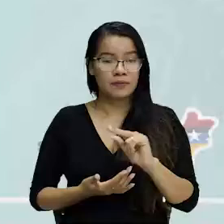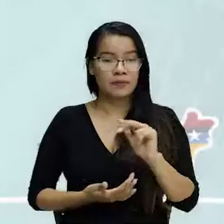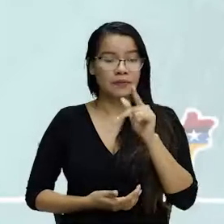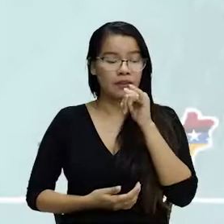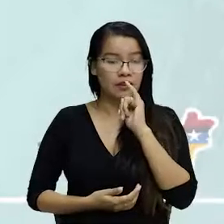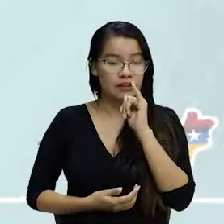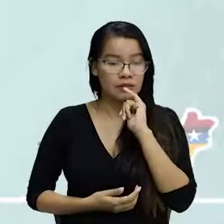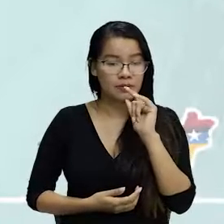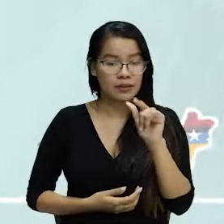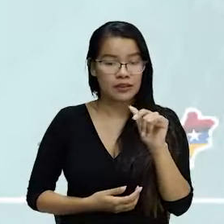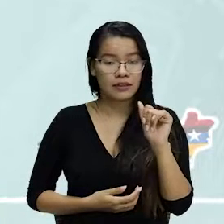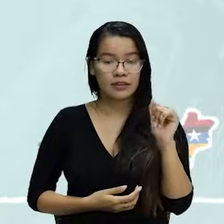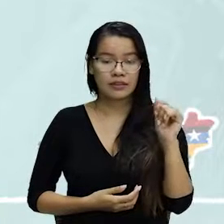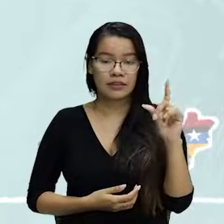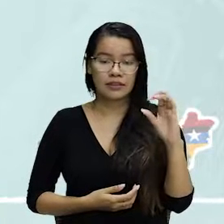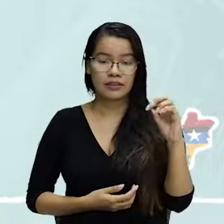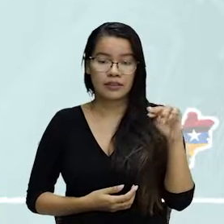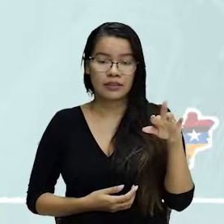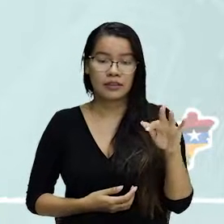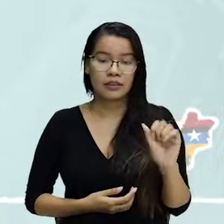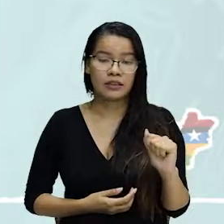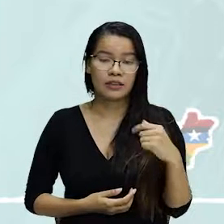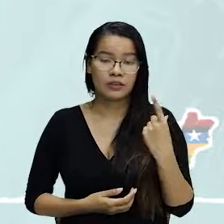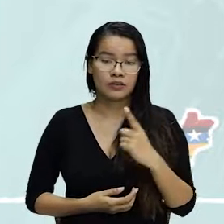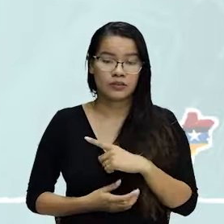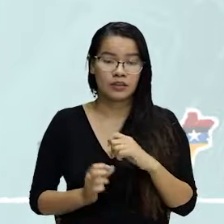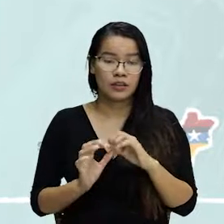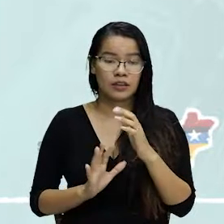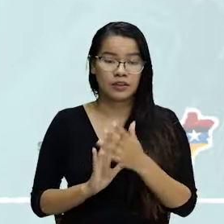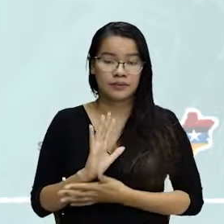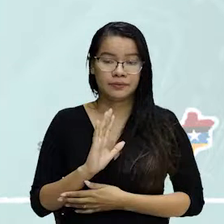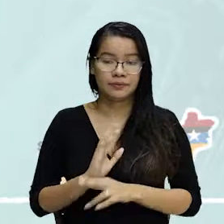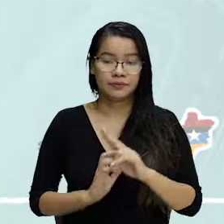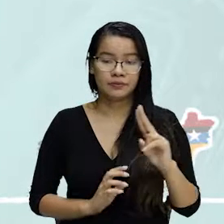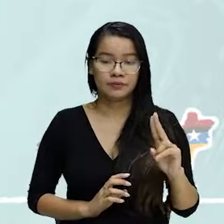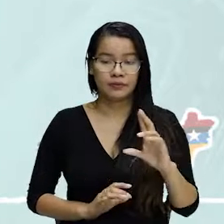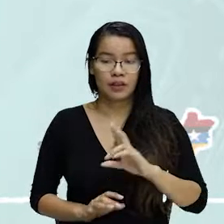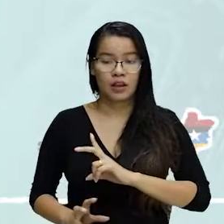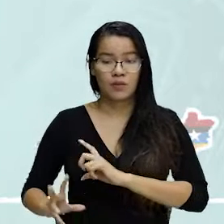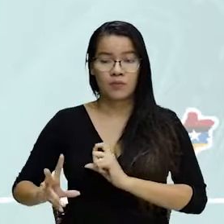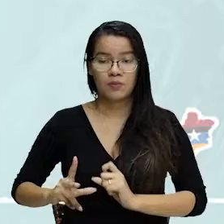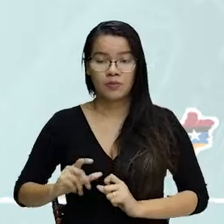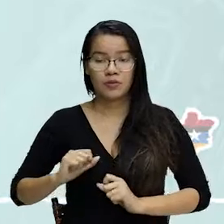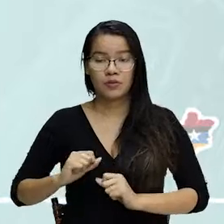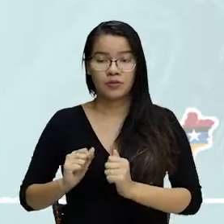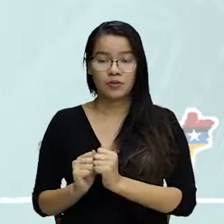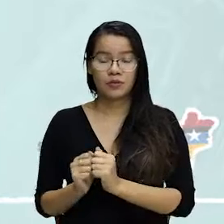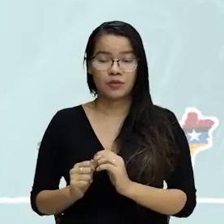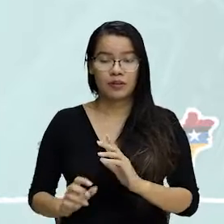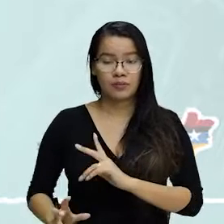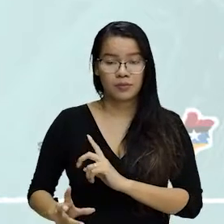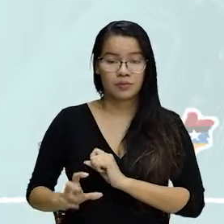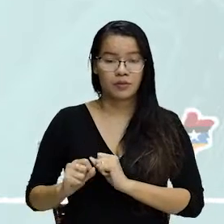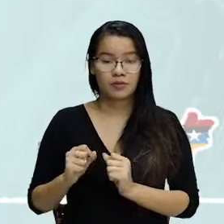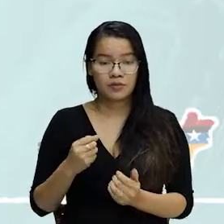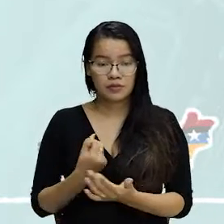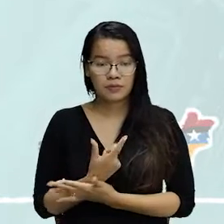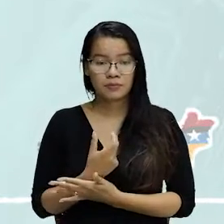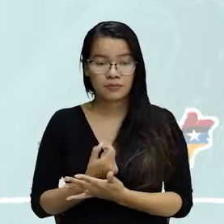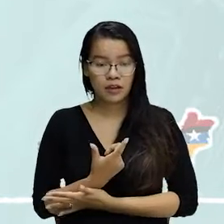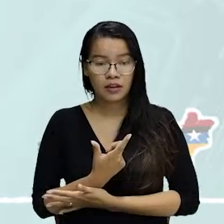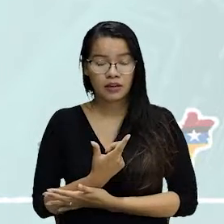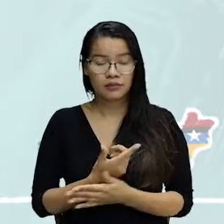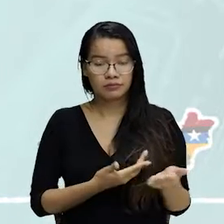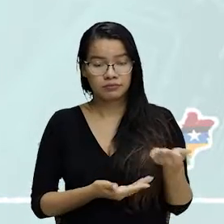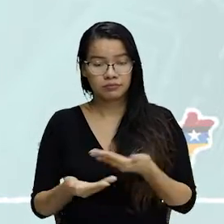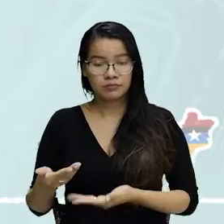aqui é a cena de um espetáculo que a gente montou, minha companhia de teatro, chamado Amor com Amor se Paga. Nós pegamos o texto, a proposta era essa, pegamos o texto